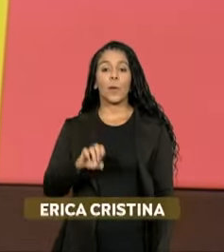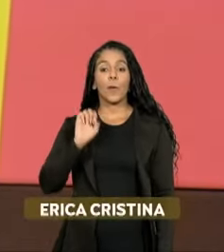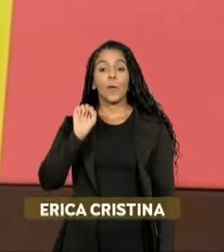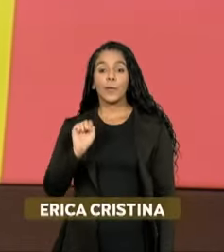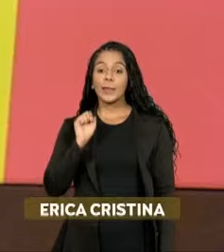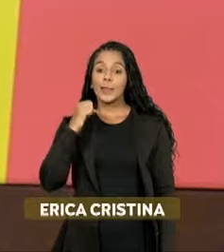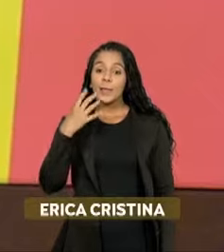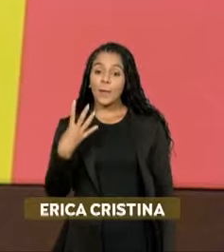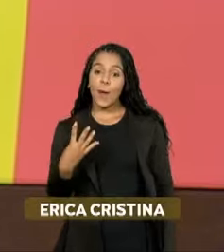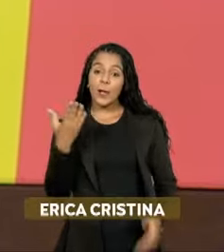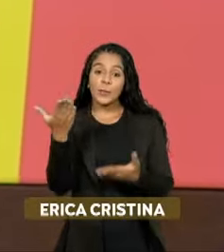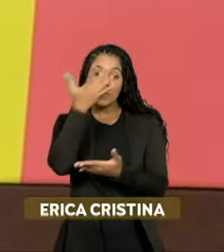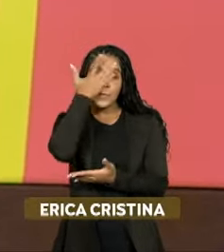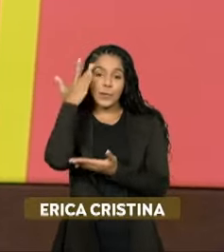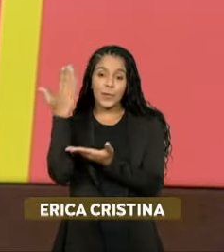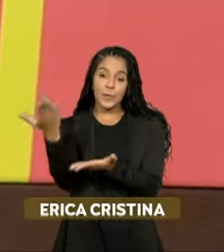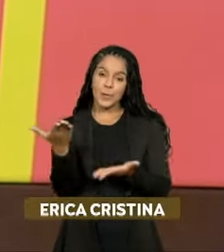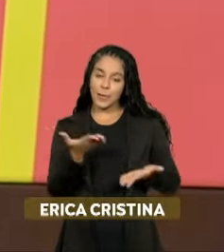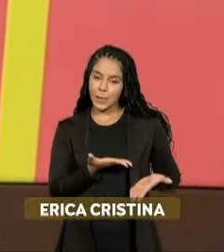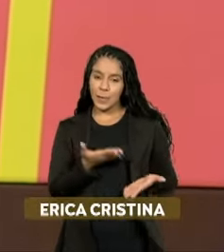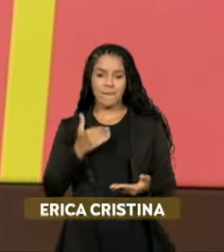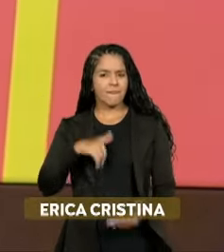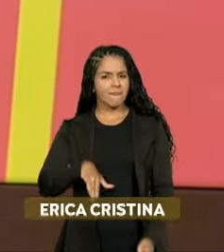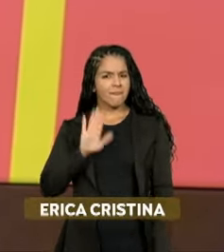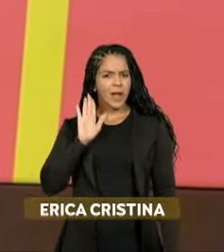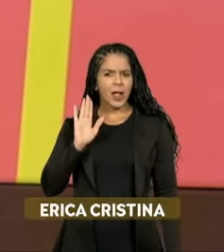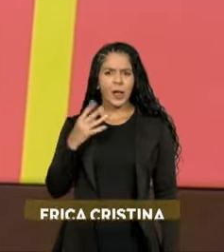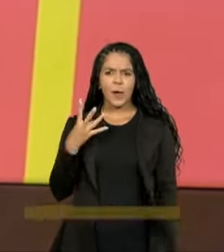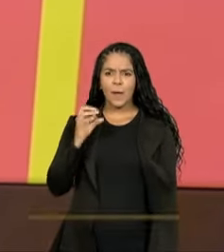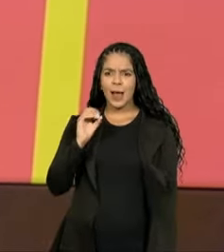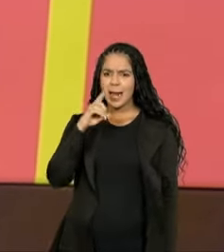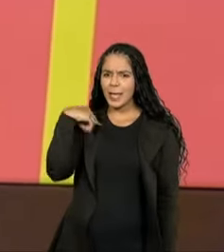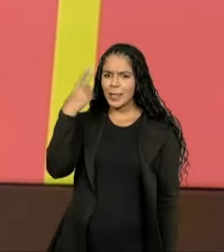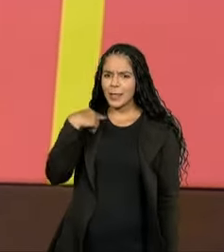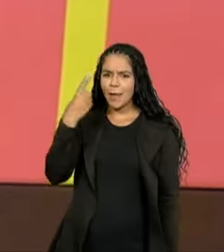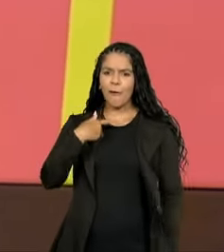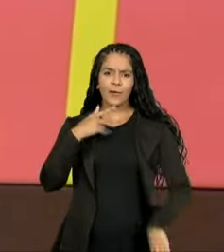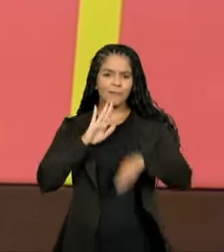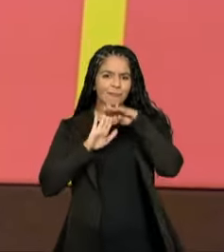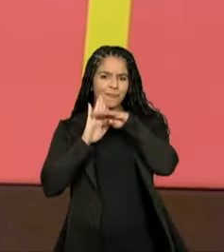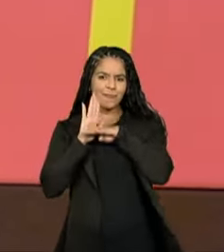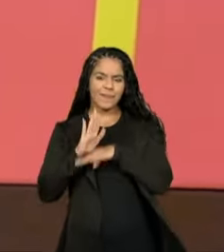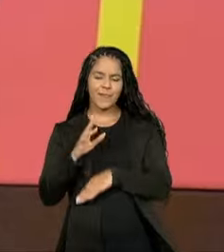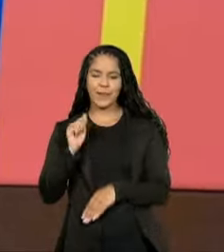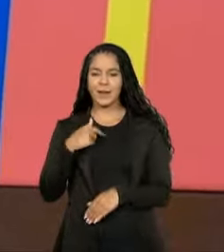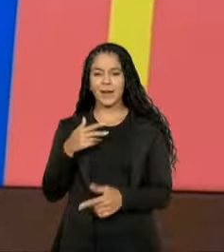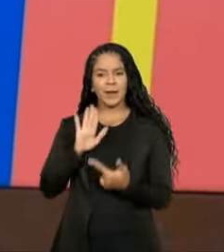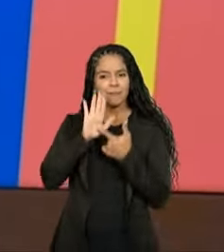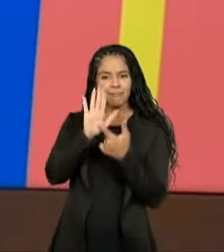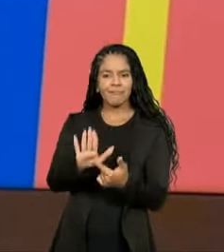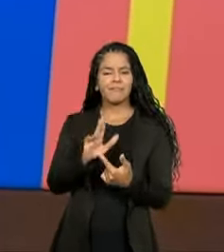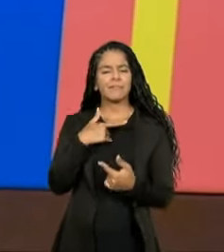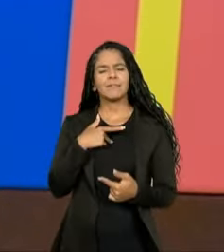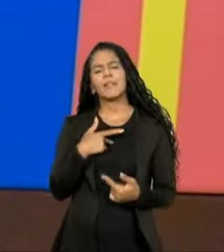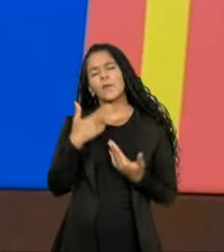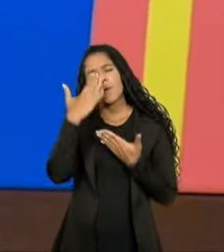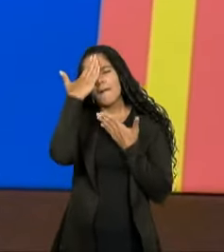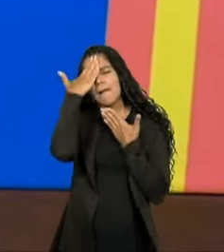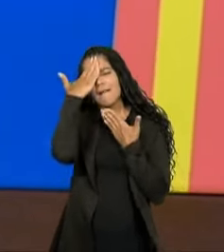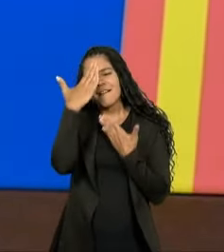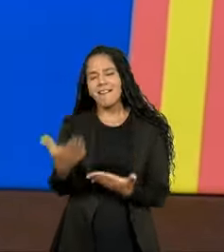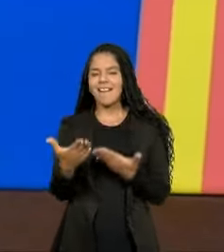84 convidados. Foram mais de 40 horas de programa no ar e eu não me canso de agradecer a